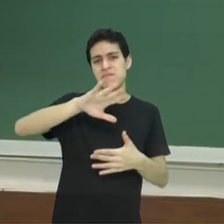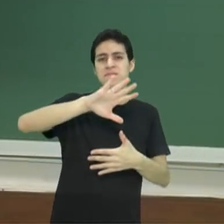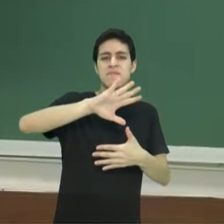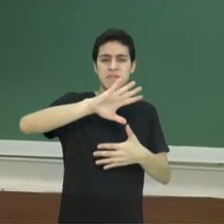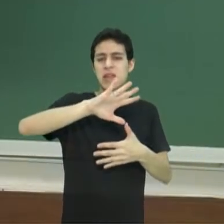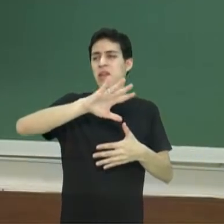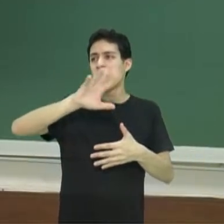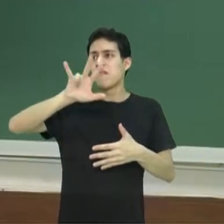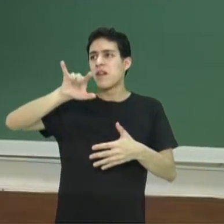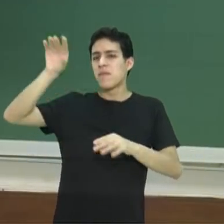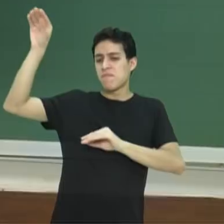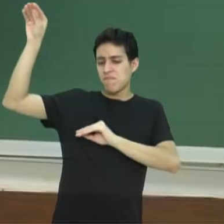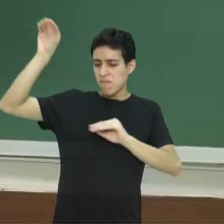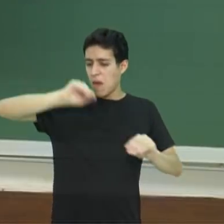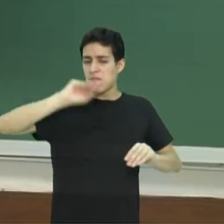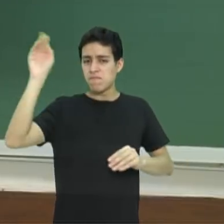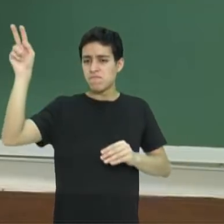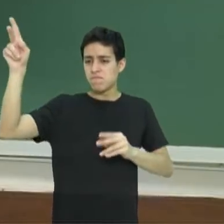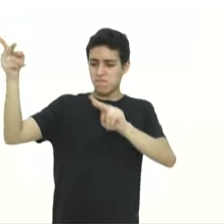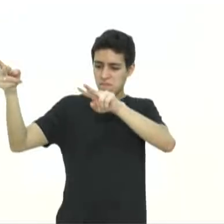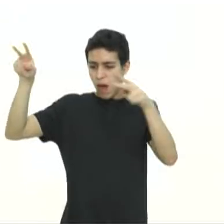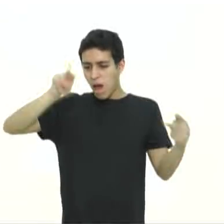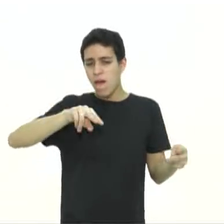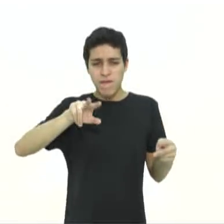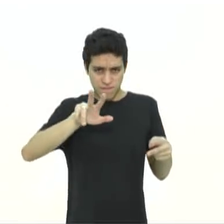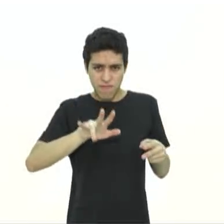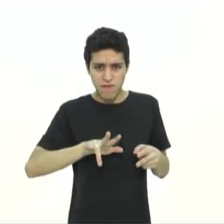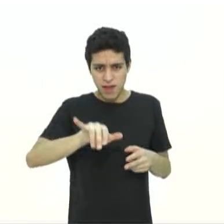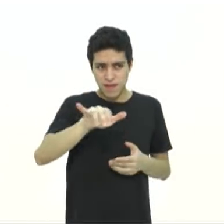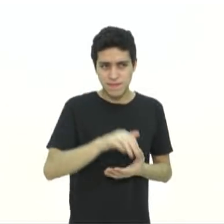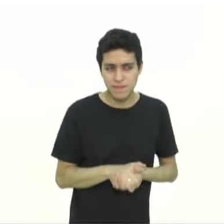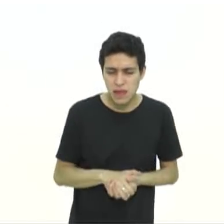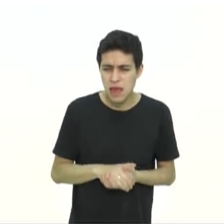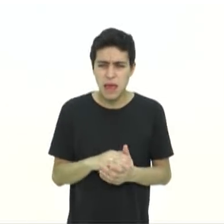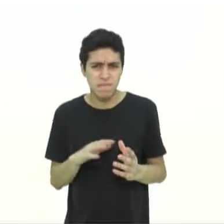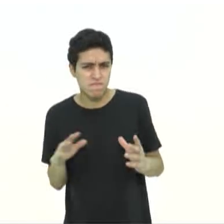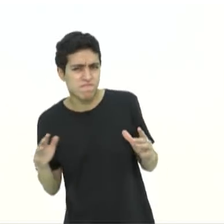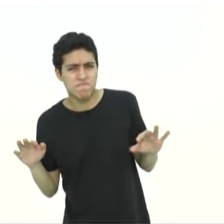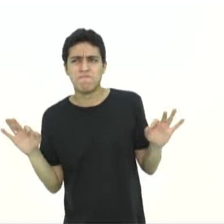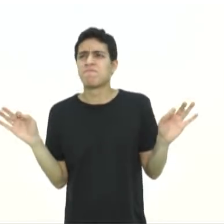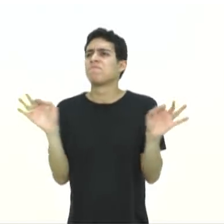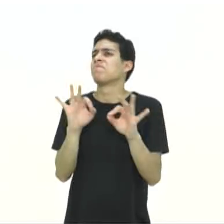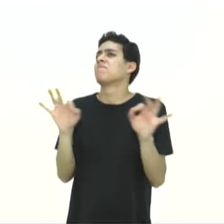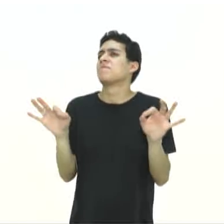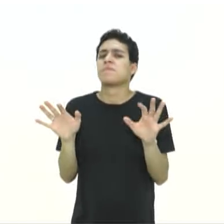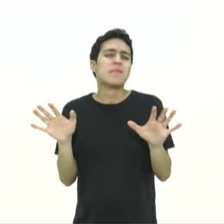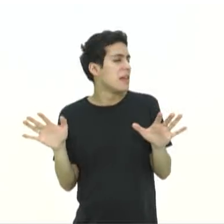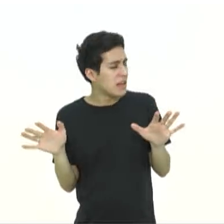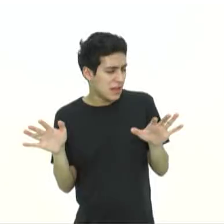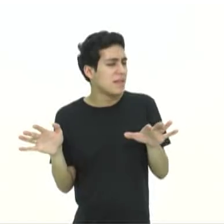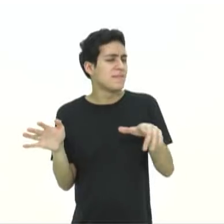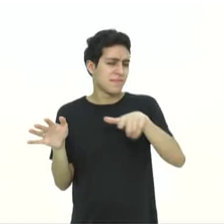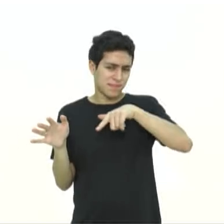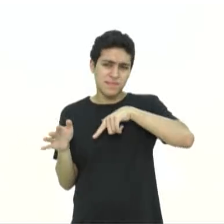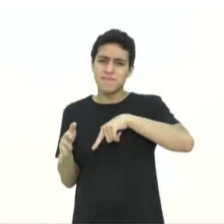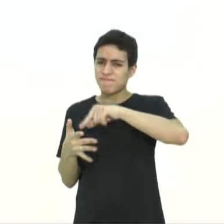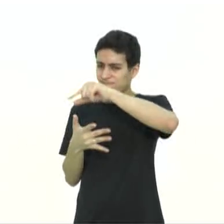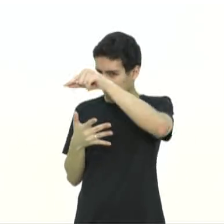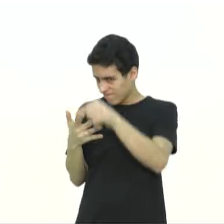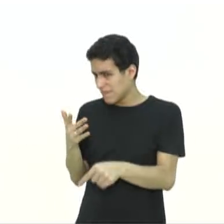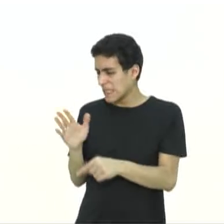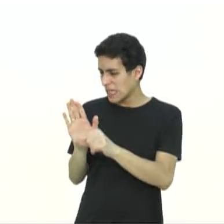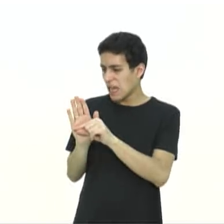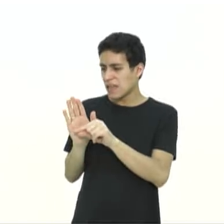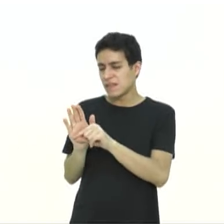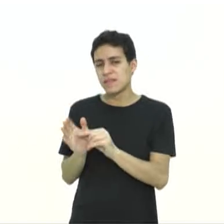chega. E aí, infelizmente, nem tudo são flores, A Europa não é só Paris. Nós temos